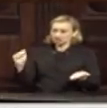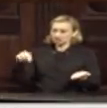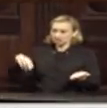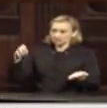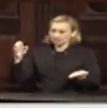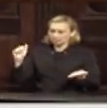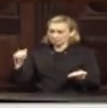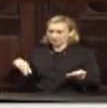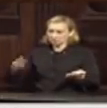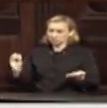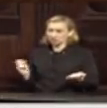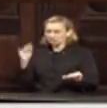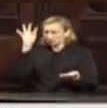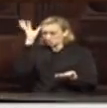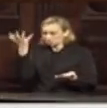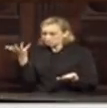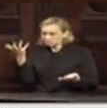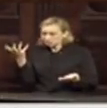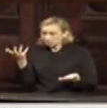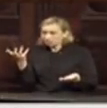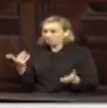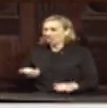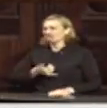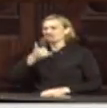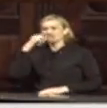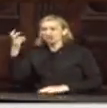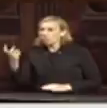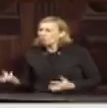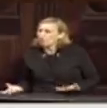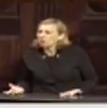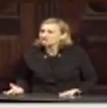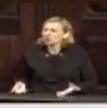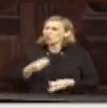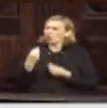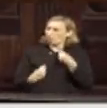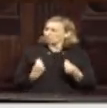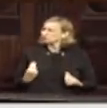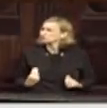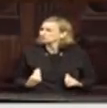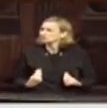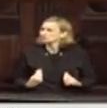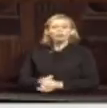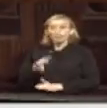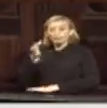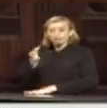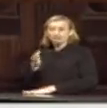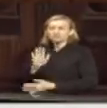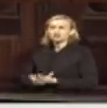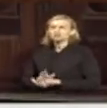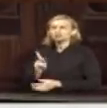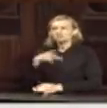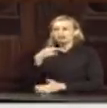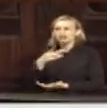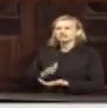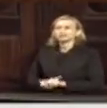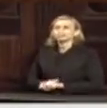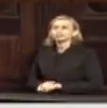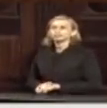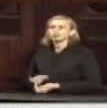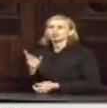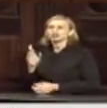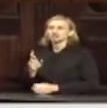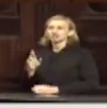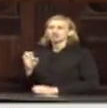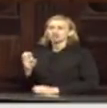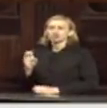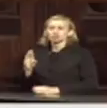é uma vergonha, é uma vergonha. É inadmissível, a bancada do PSOL vai votar contra. É bom dizer que o recurso do